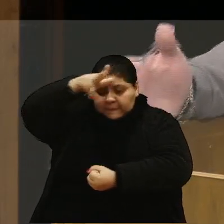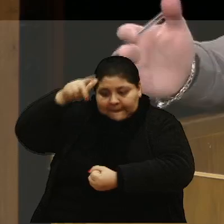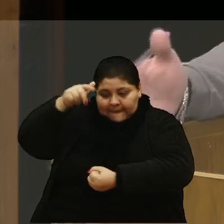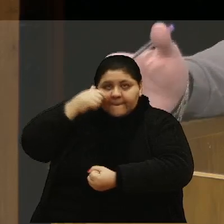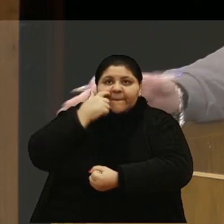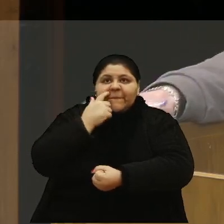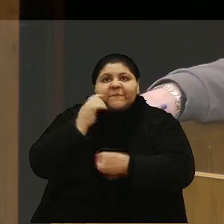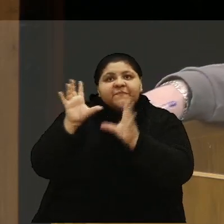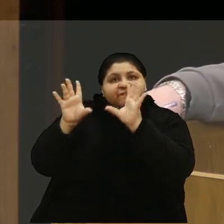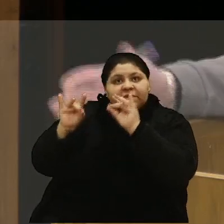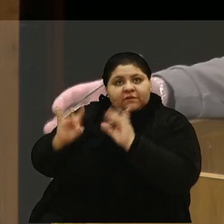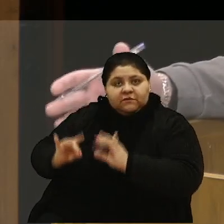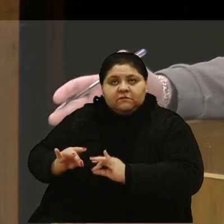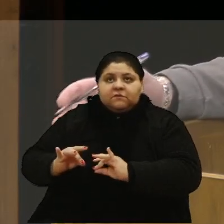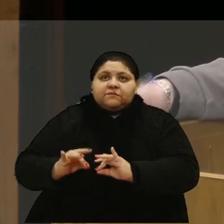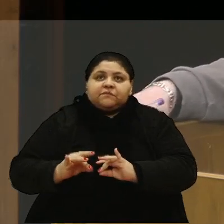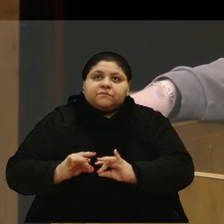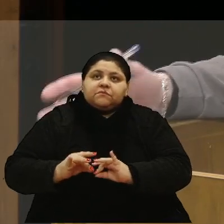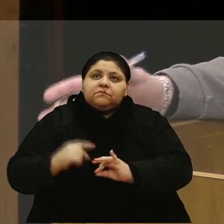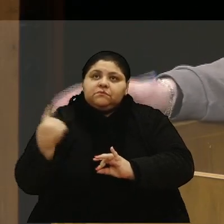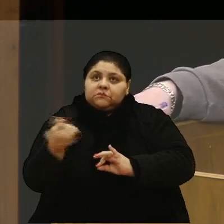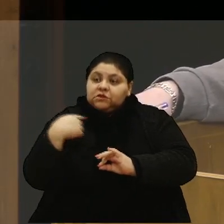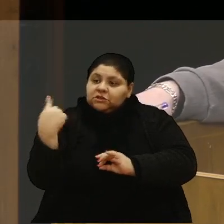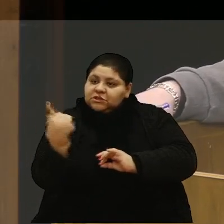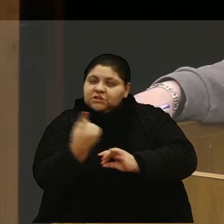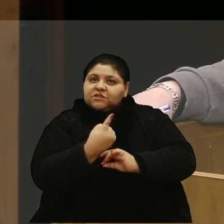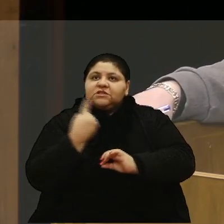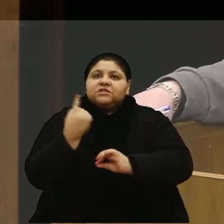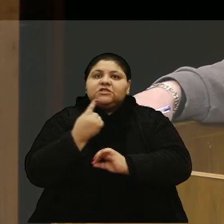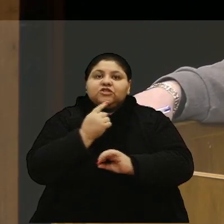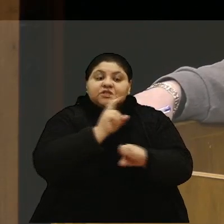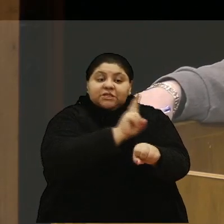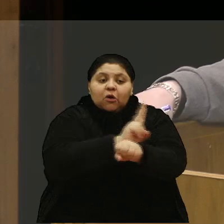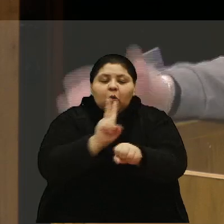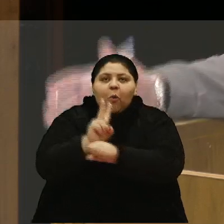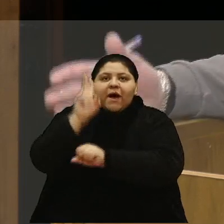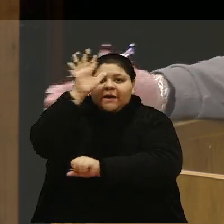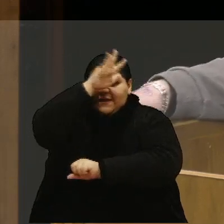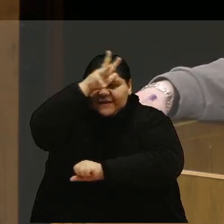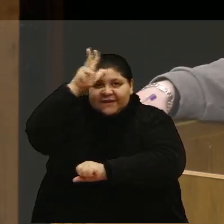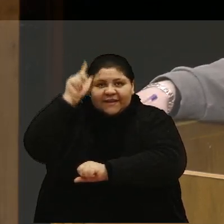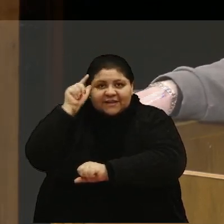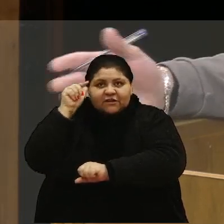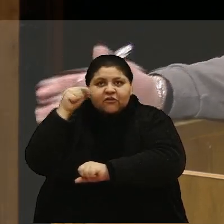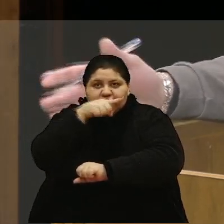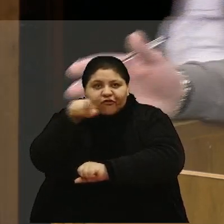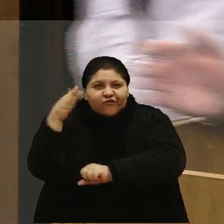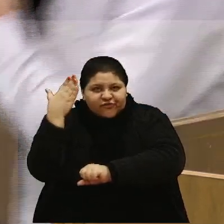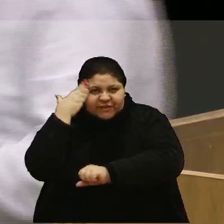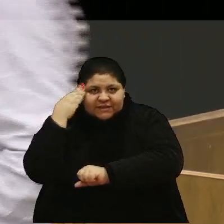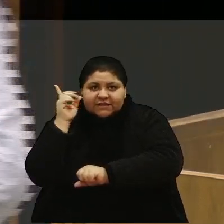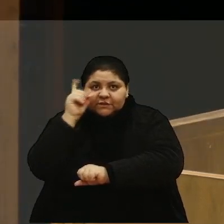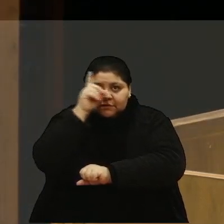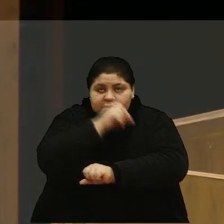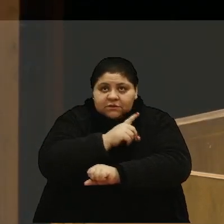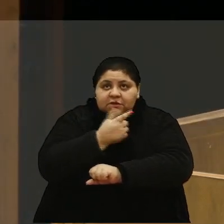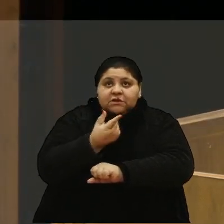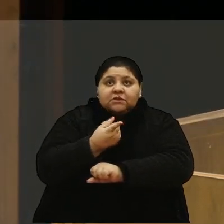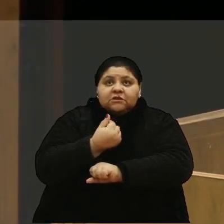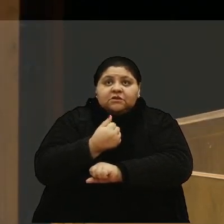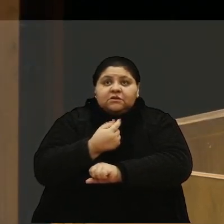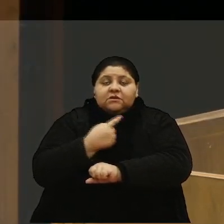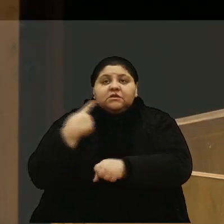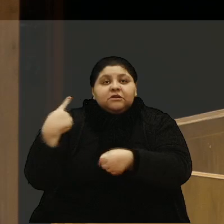município, especialmente e unicamente para a nossa gloriosa Guarda Municipal. É sabido por todos as dificuldades financeiras que os